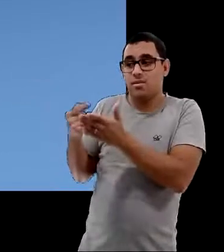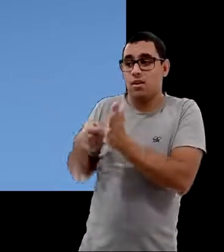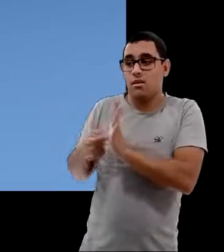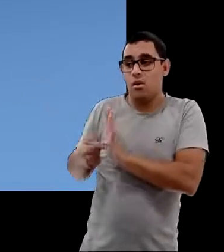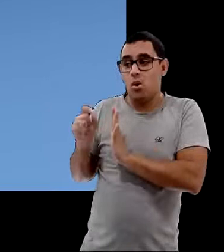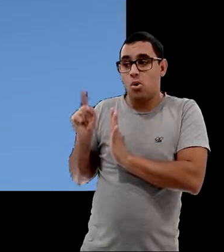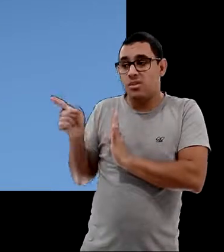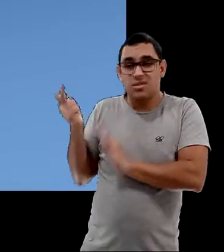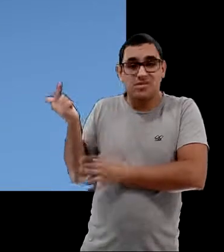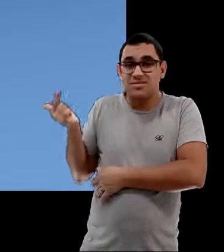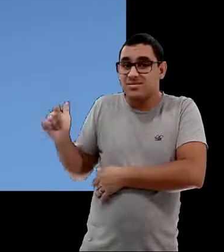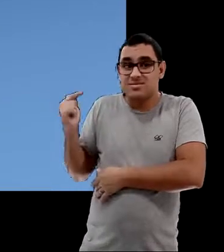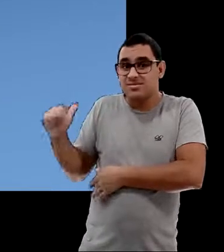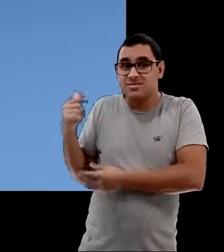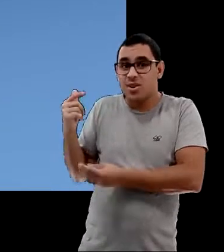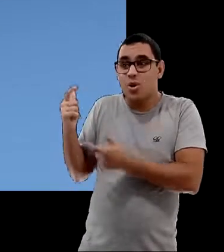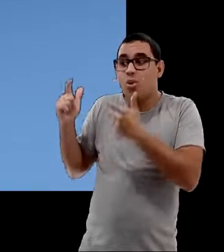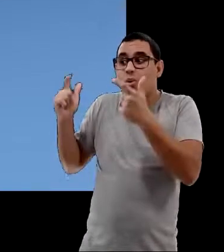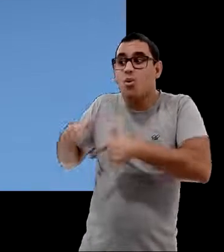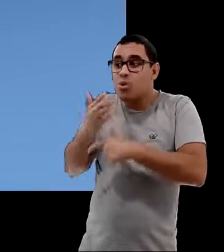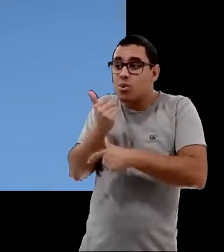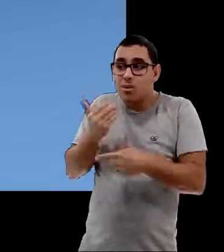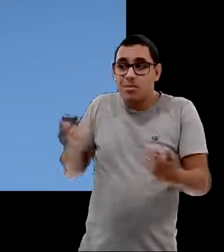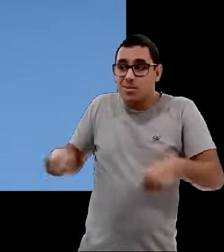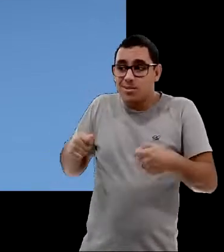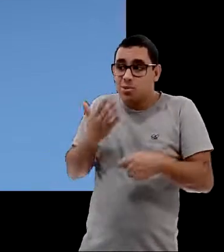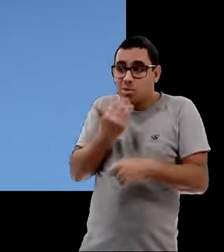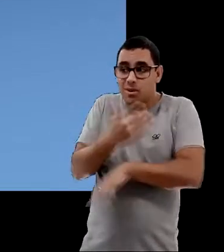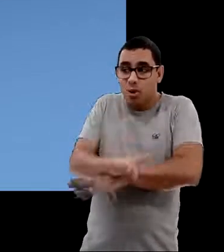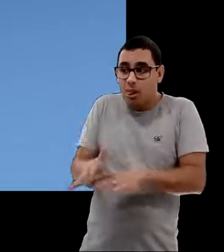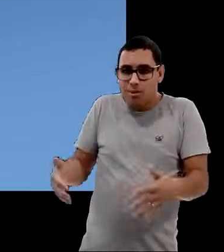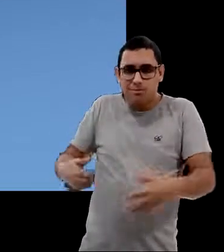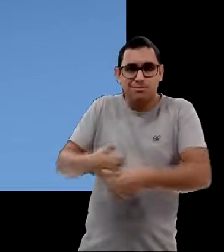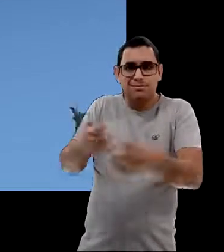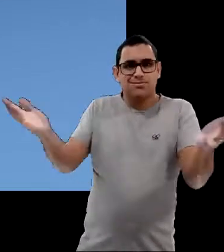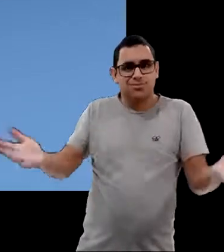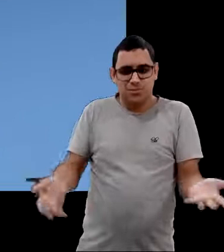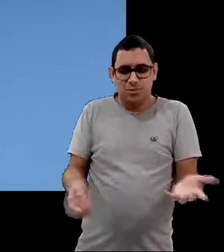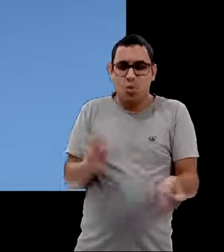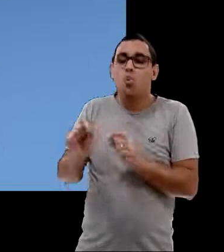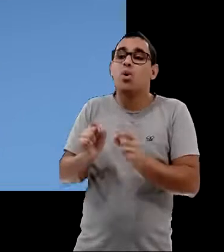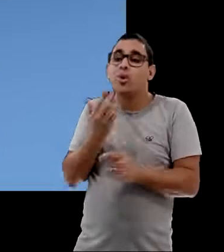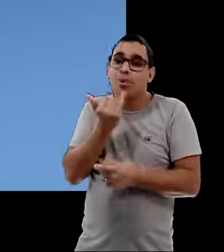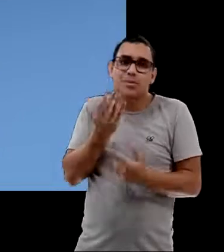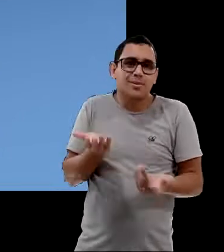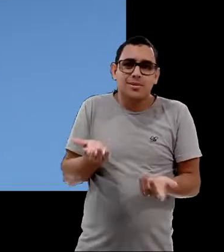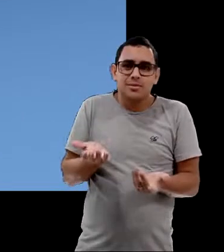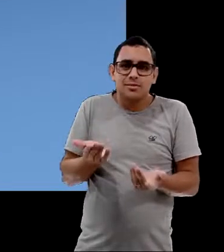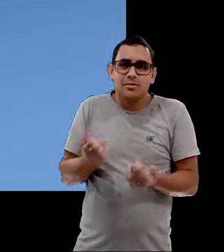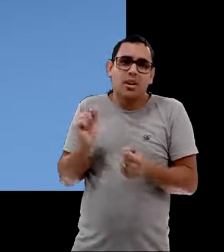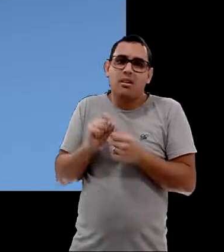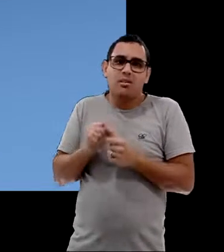aqui, onde elas não têm opção de onde comer, na verdade não tem opção nem de o que